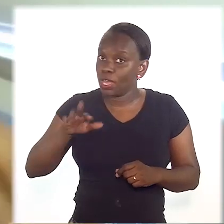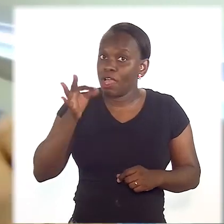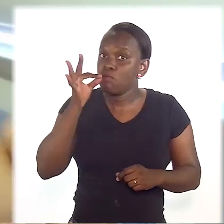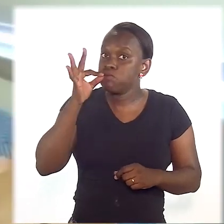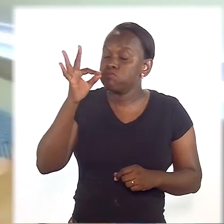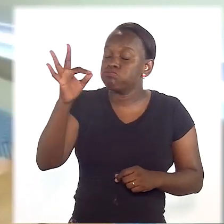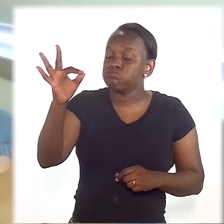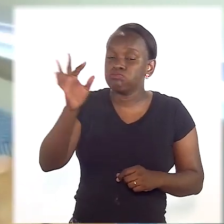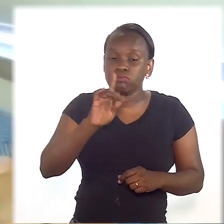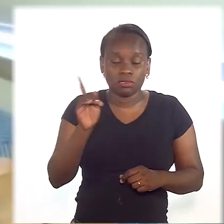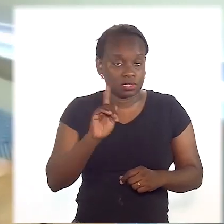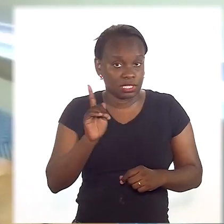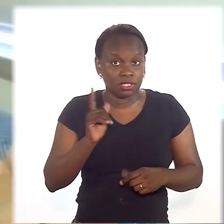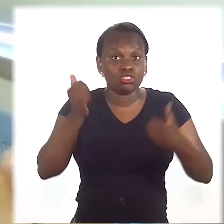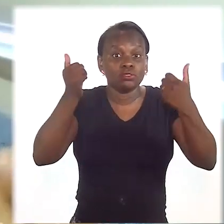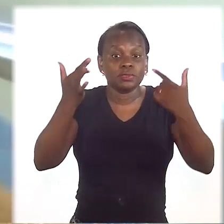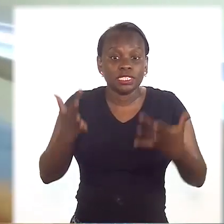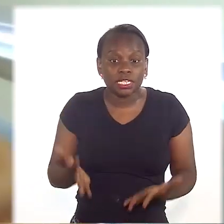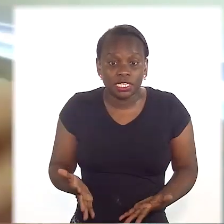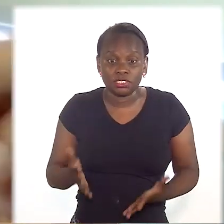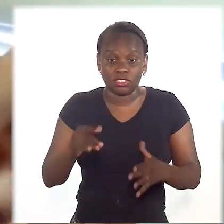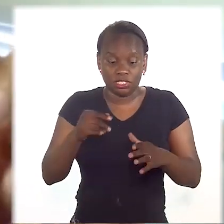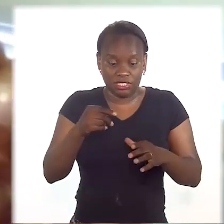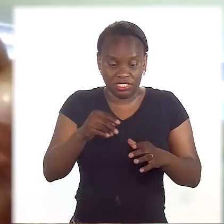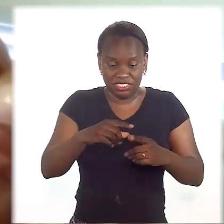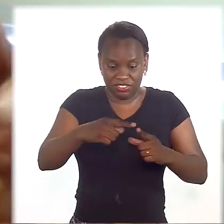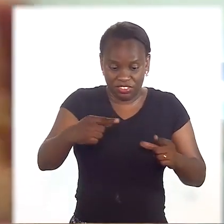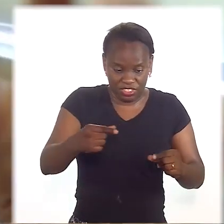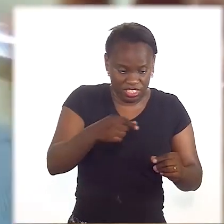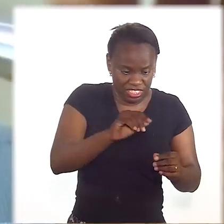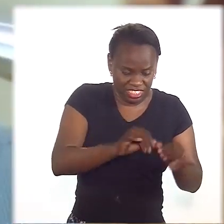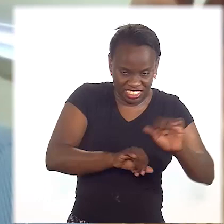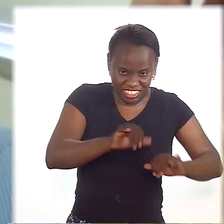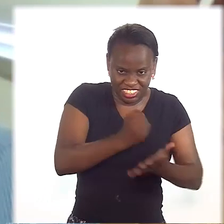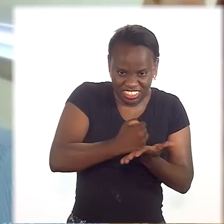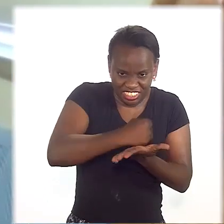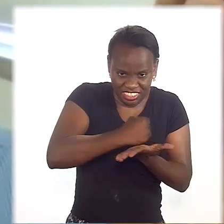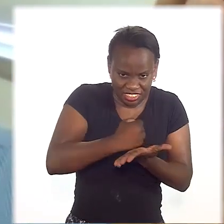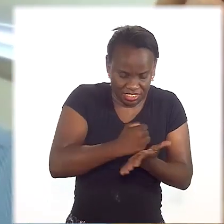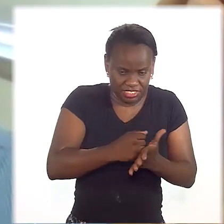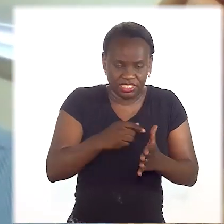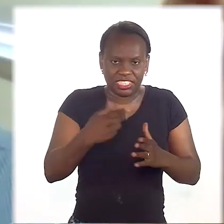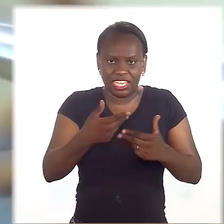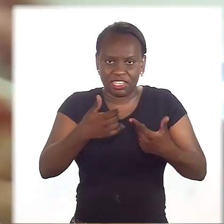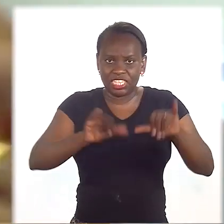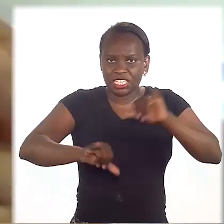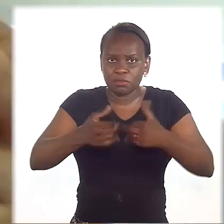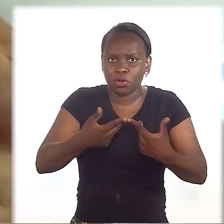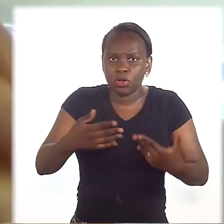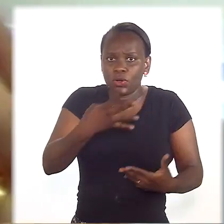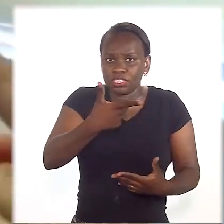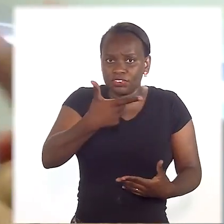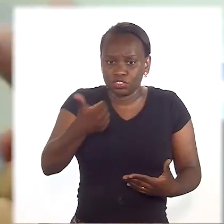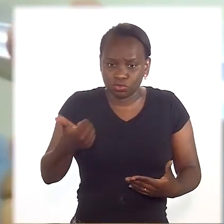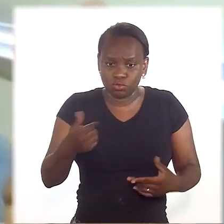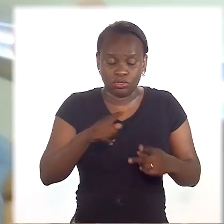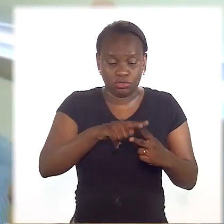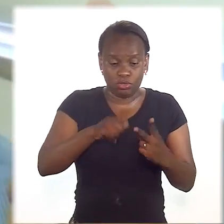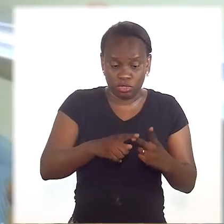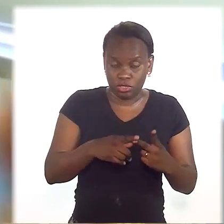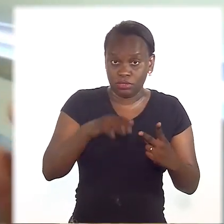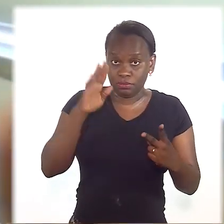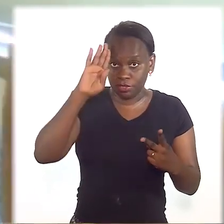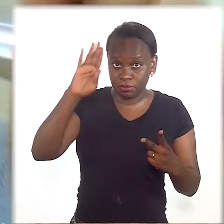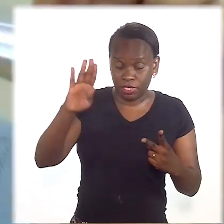em fumar maconha, nós estamos falando em retirar desses 421 produtos químicos e desses dois